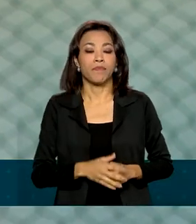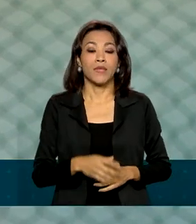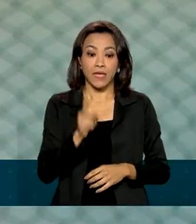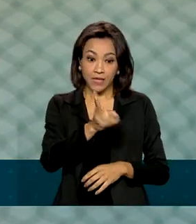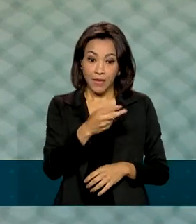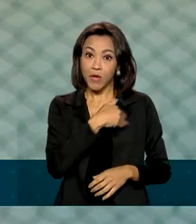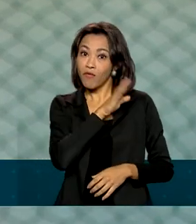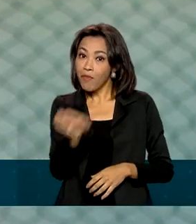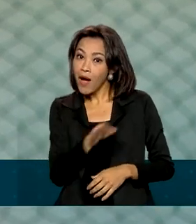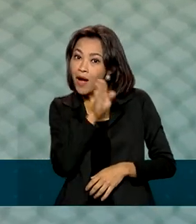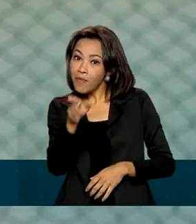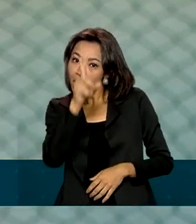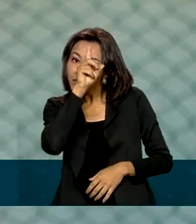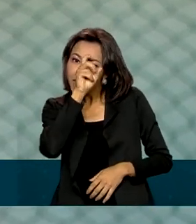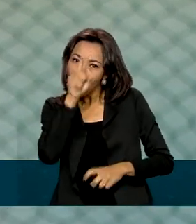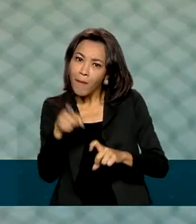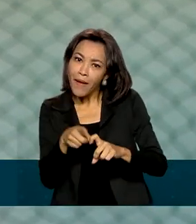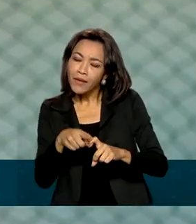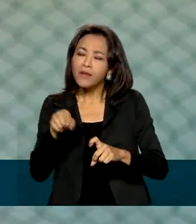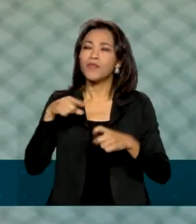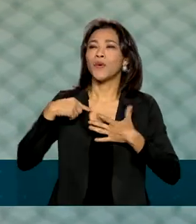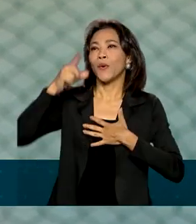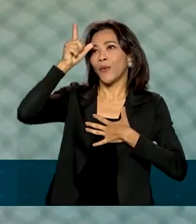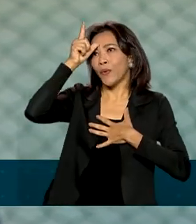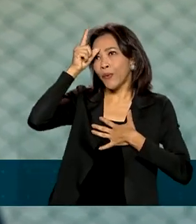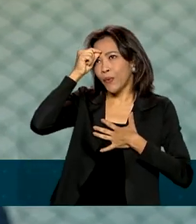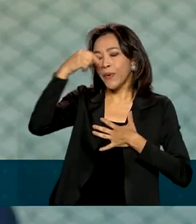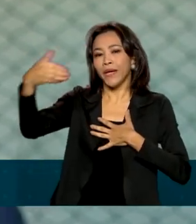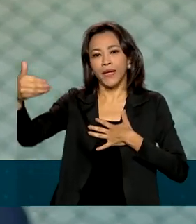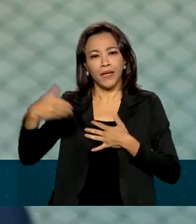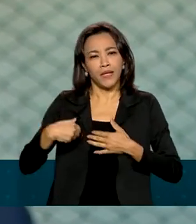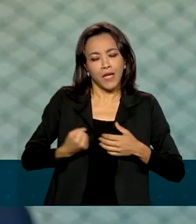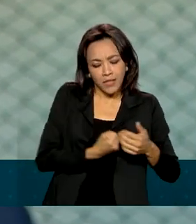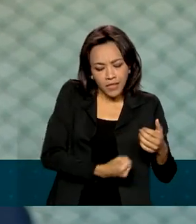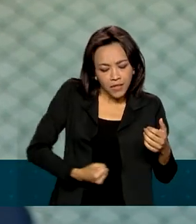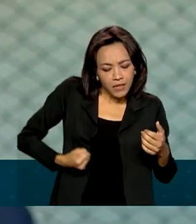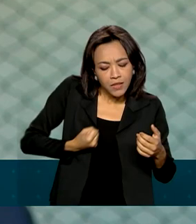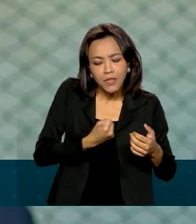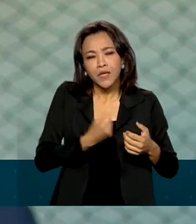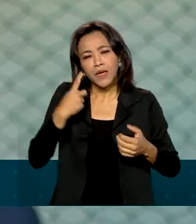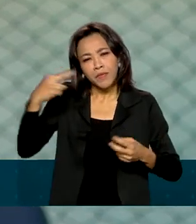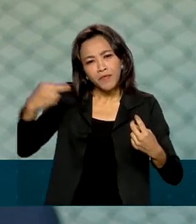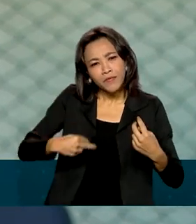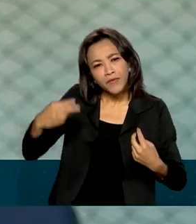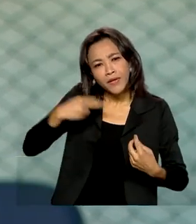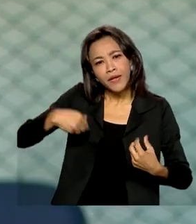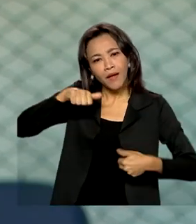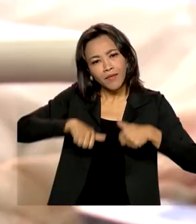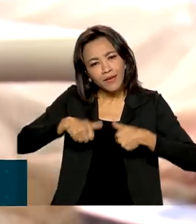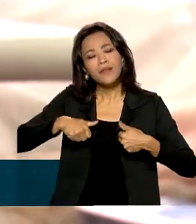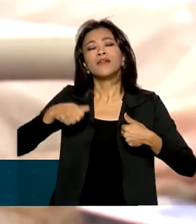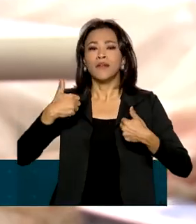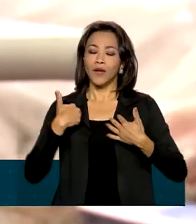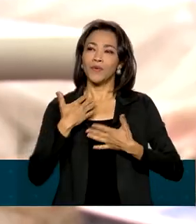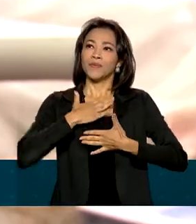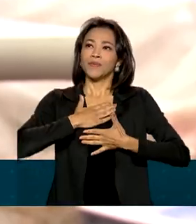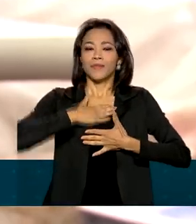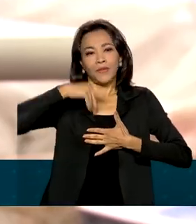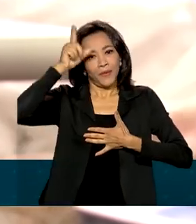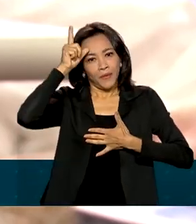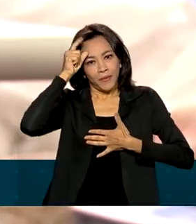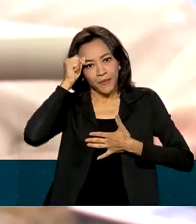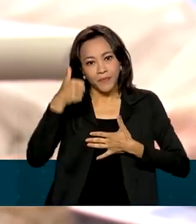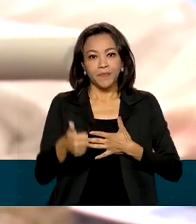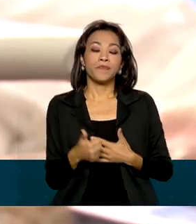médico, você fica mais aliviada, porque eles passam exames e analisam. Aí você fica mais tranquila. Entre